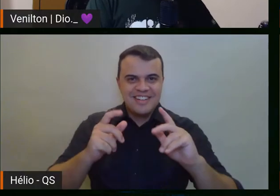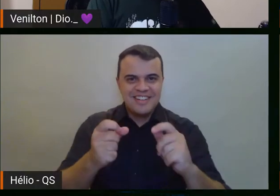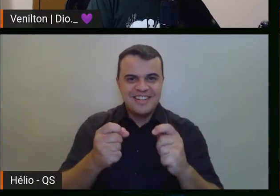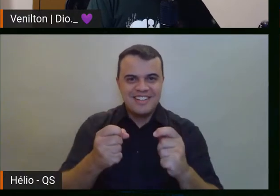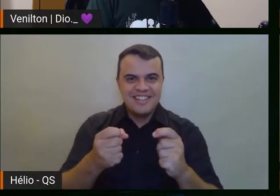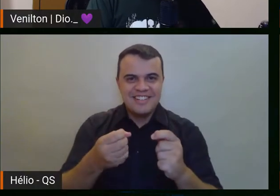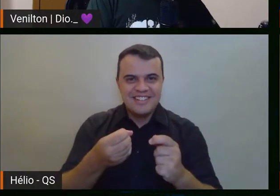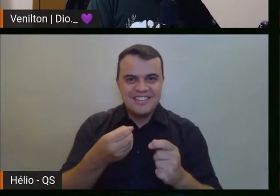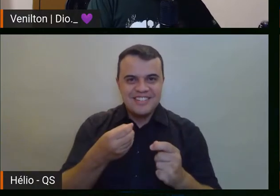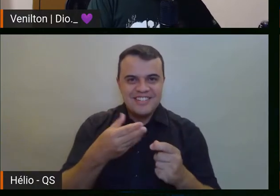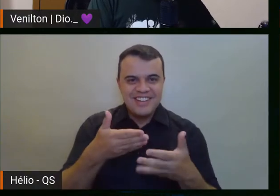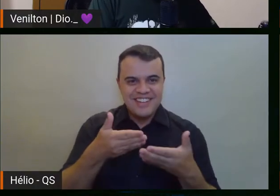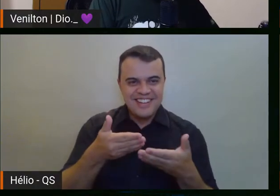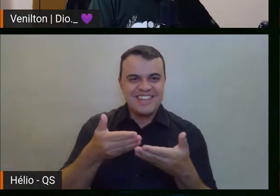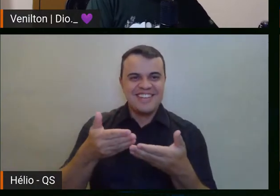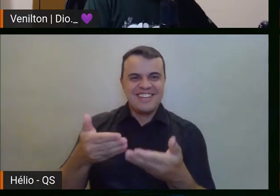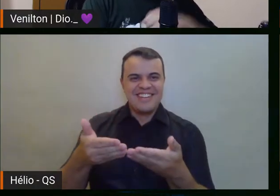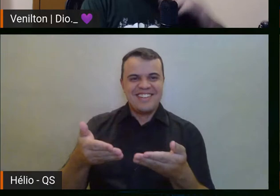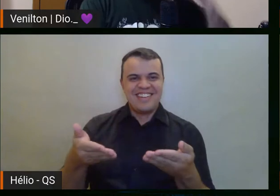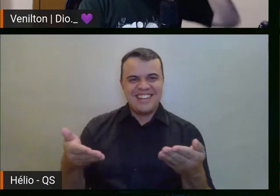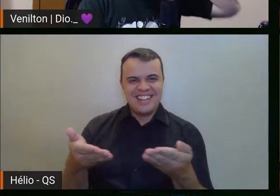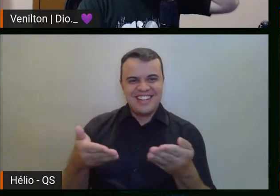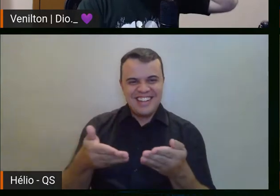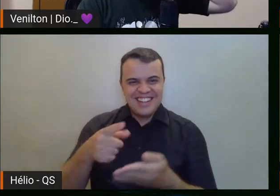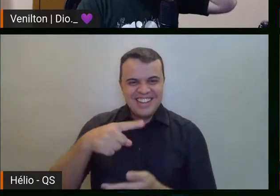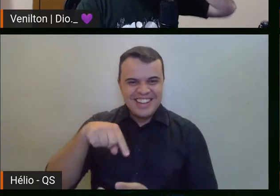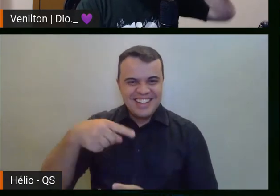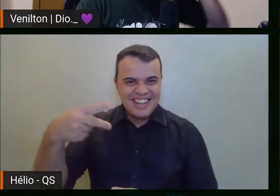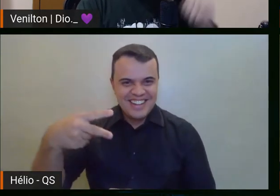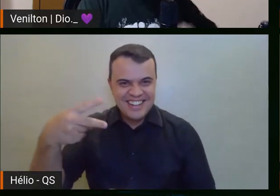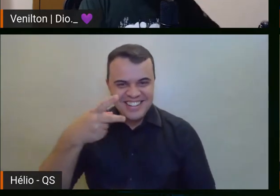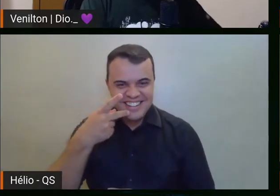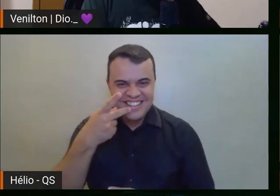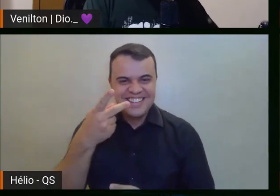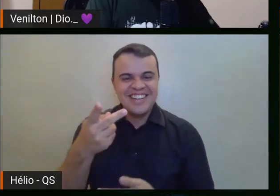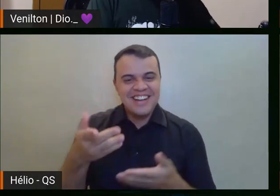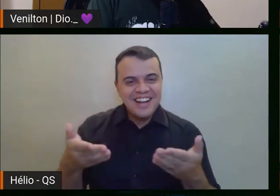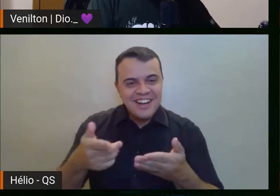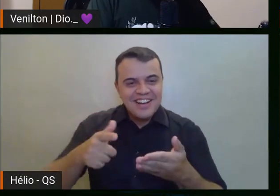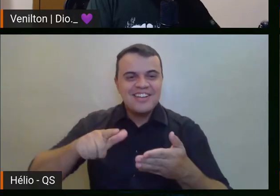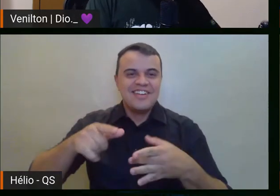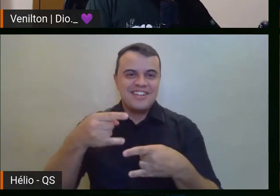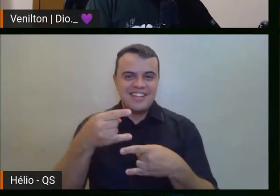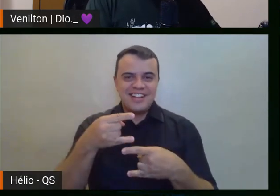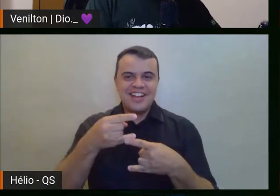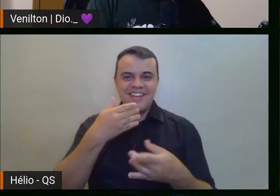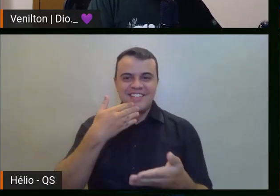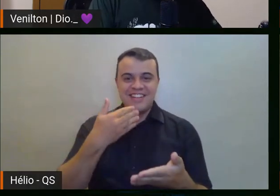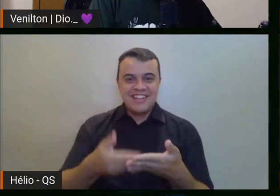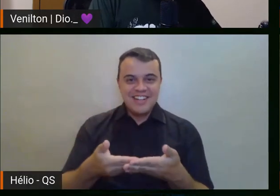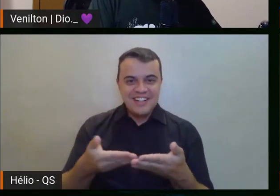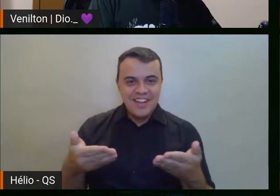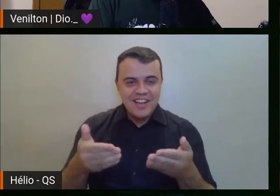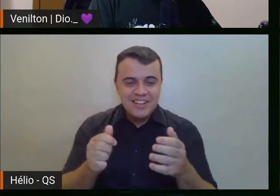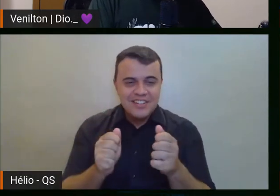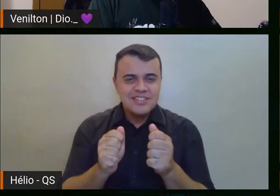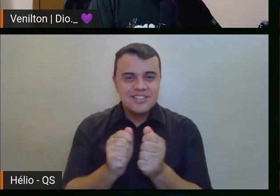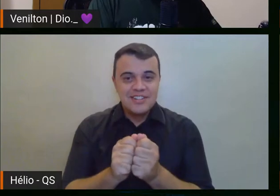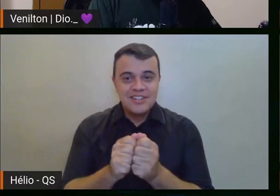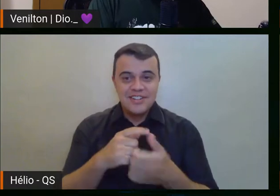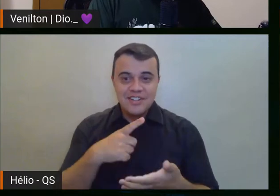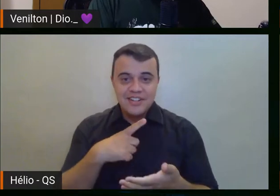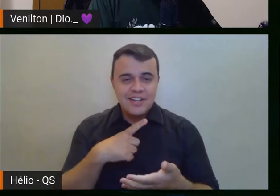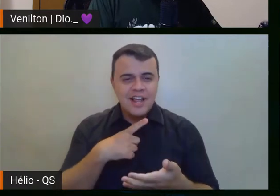tão todos muito muito bem-vindos para mais uma live incrível né estamos aqui ó Kung Fu